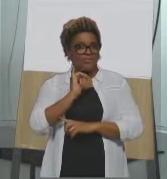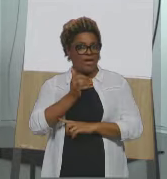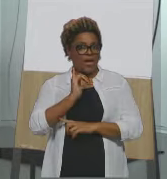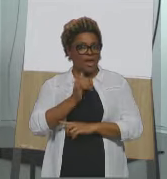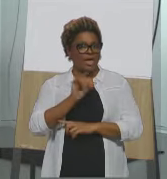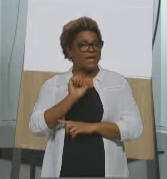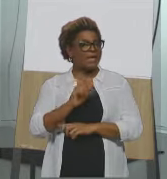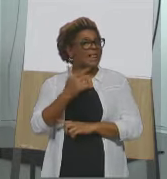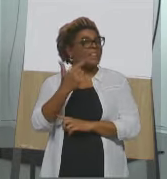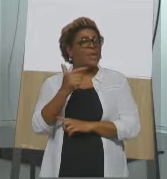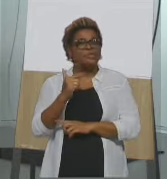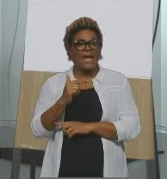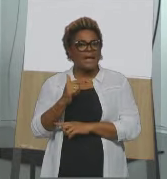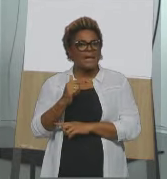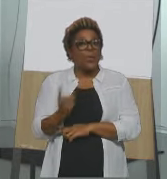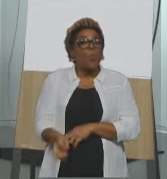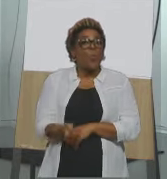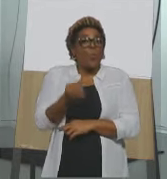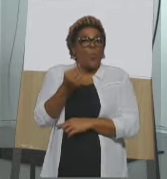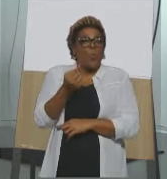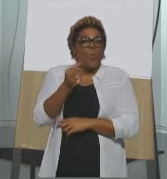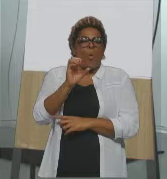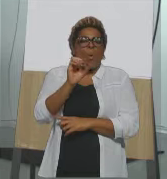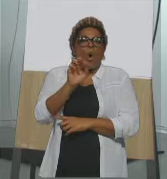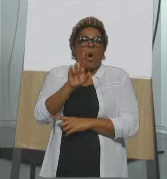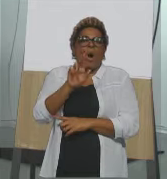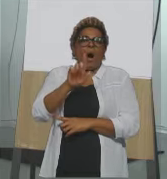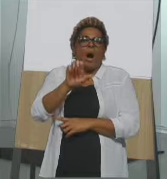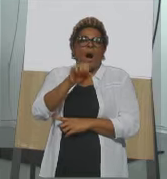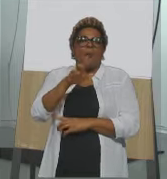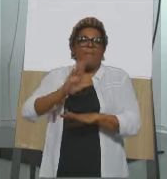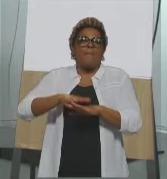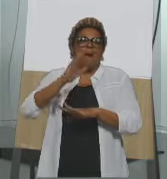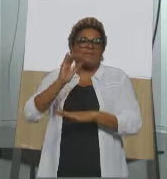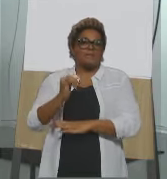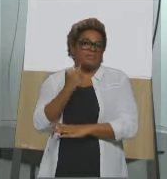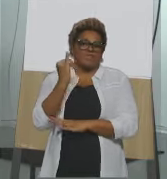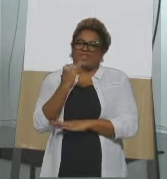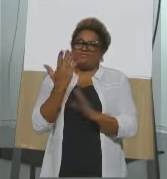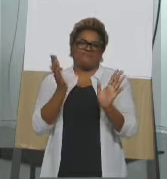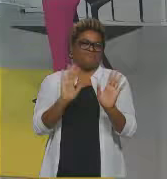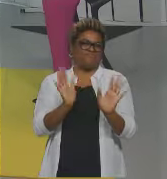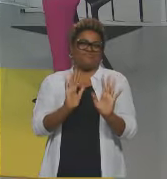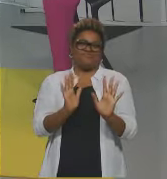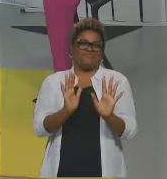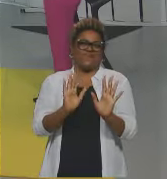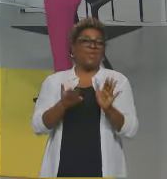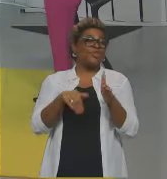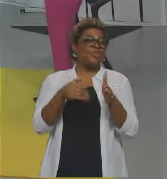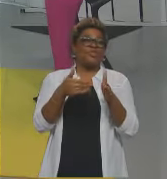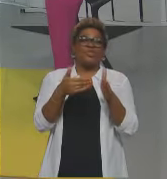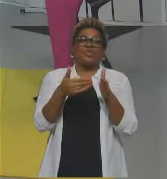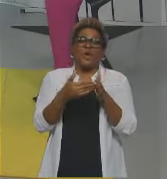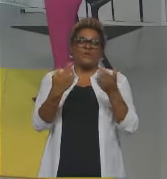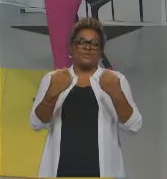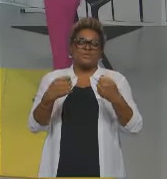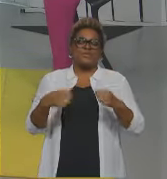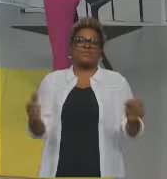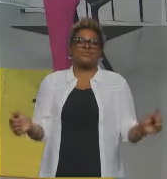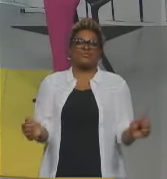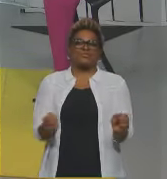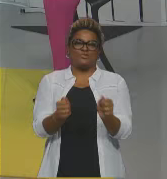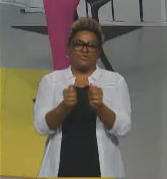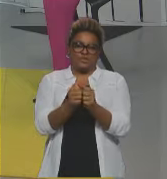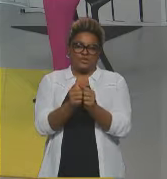órgão mais importante. Todos os órgãos são importantes, porque todos os órgãos exercem uma função. Um sem o outro não adianta. Um sem o outro não dá. Então,